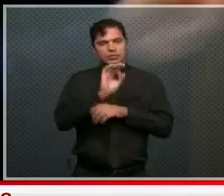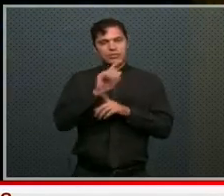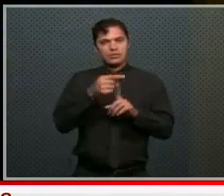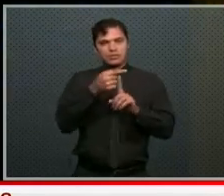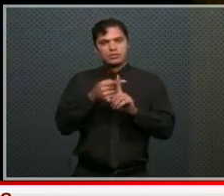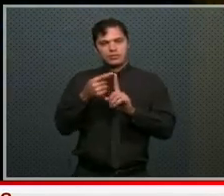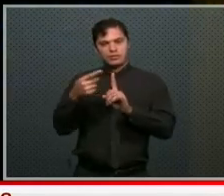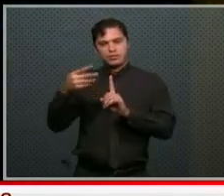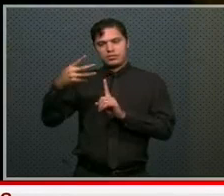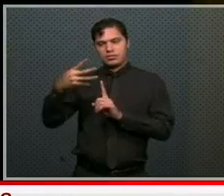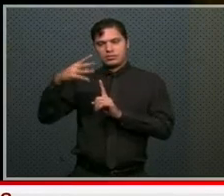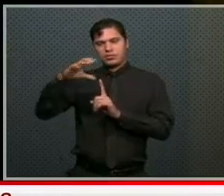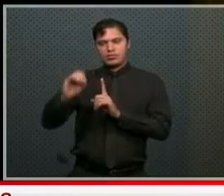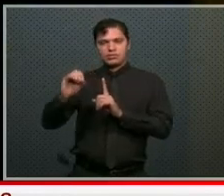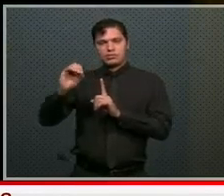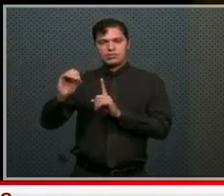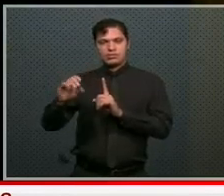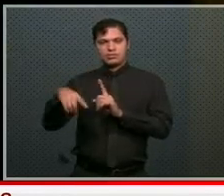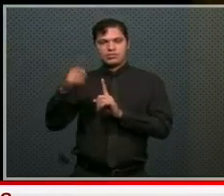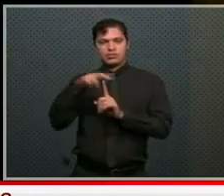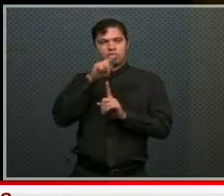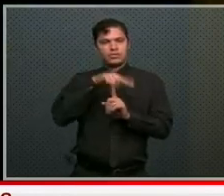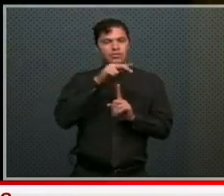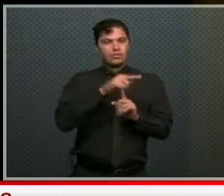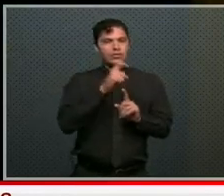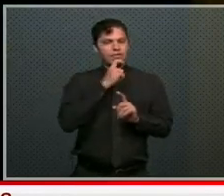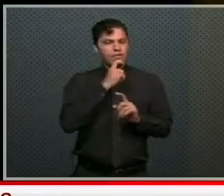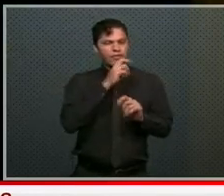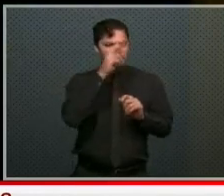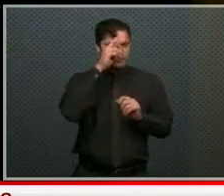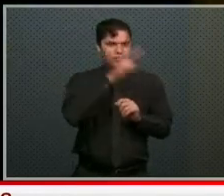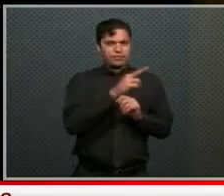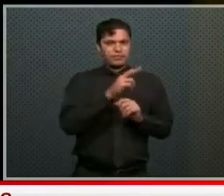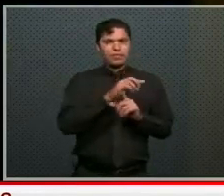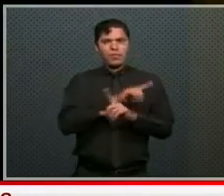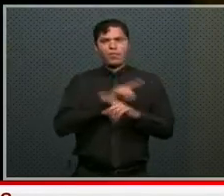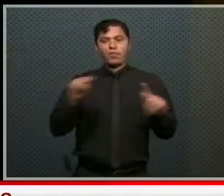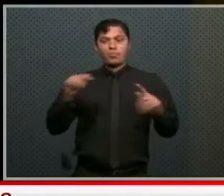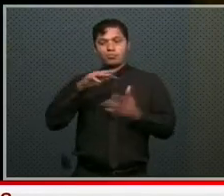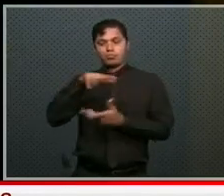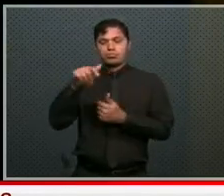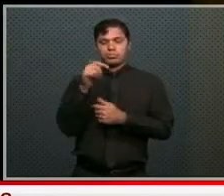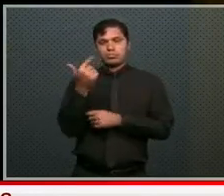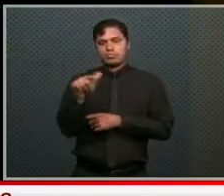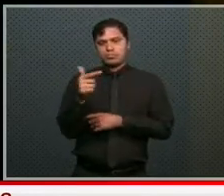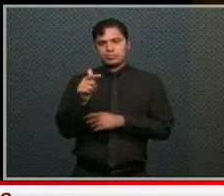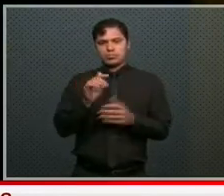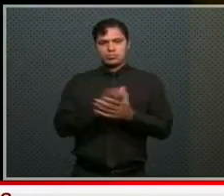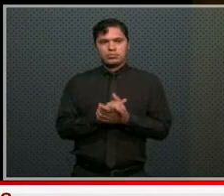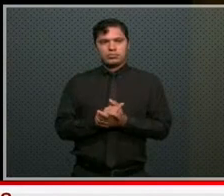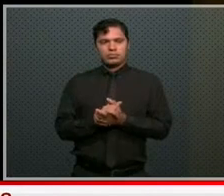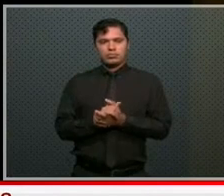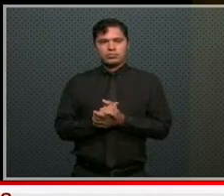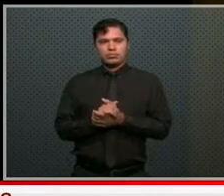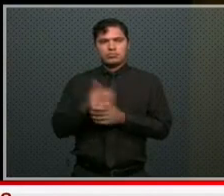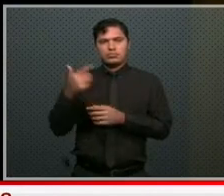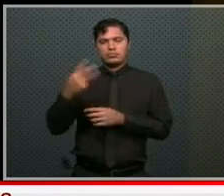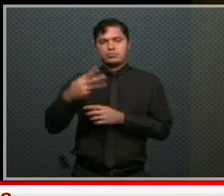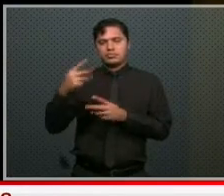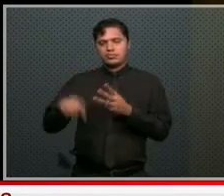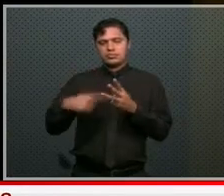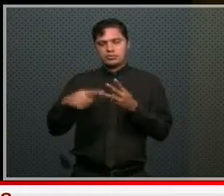de 40 de esquerda nunca tivemos geada ninguém tem isso no mundo e a terceira que é a mais